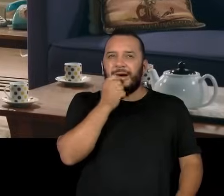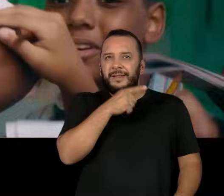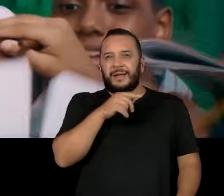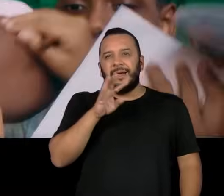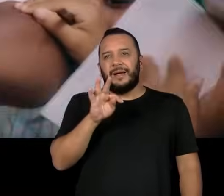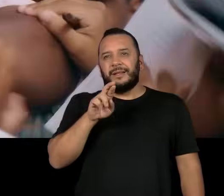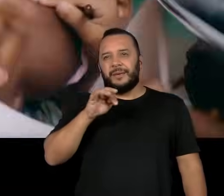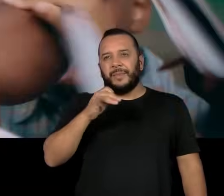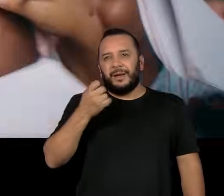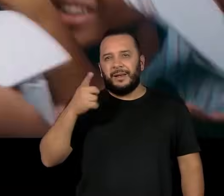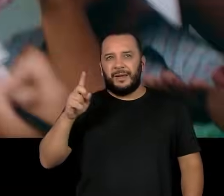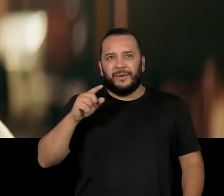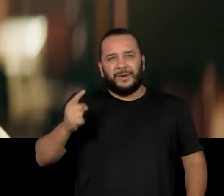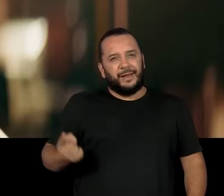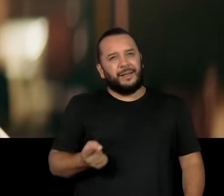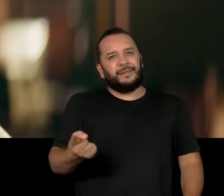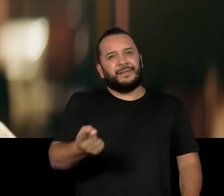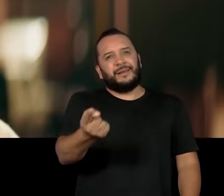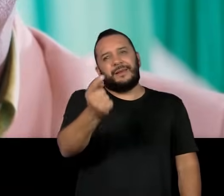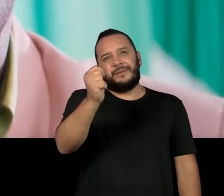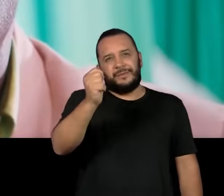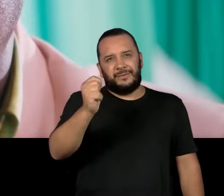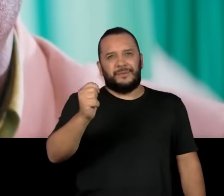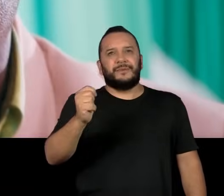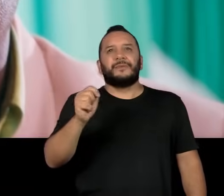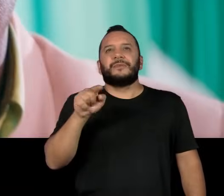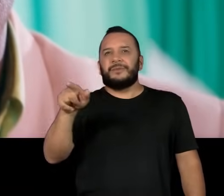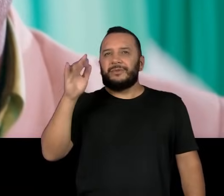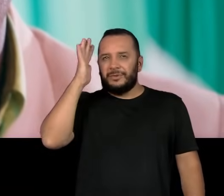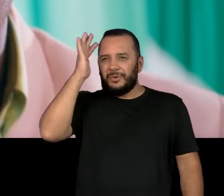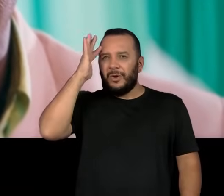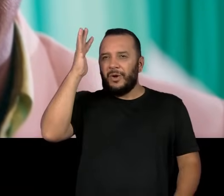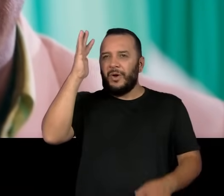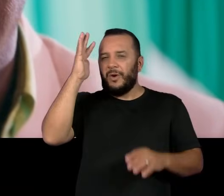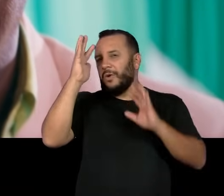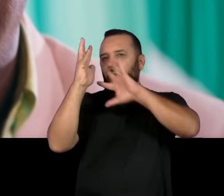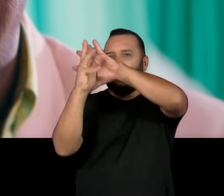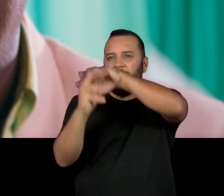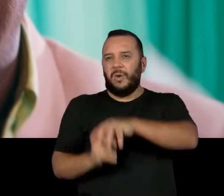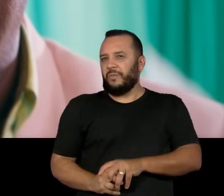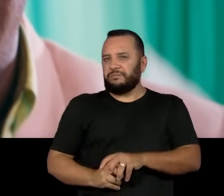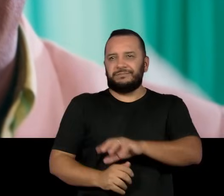Ninguém pode roubar os seus sonhos.